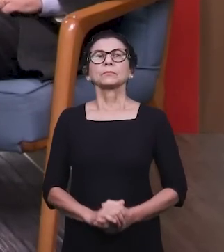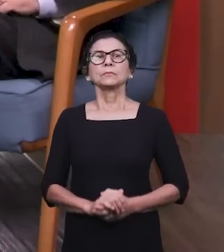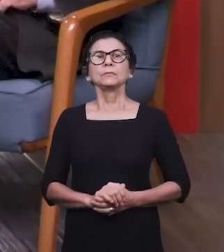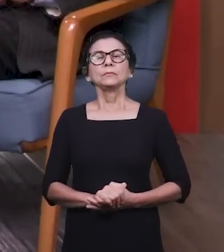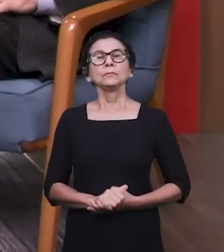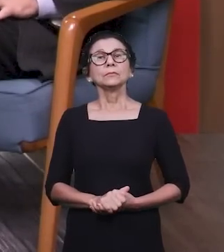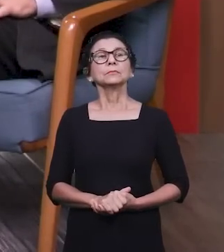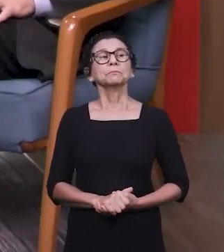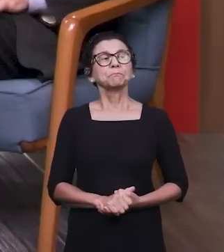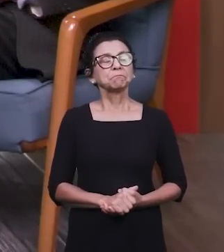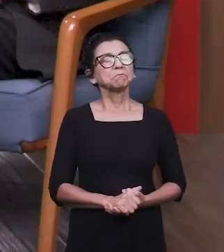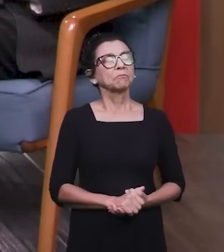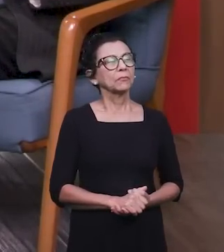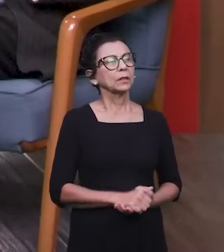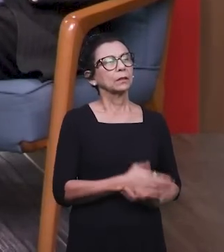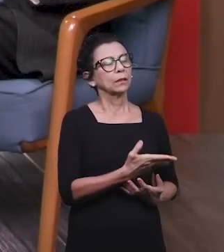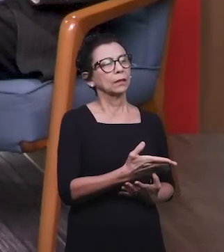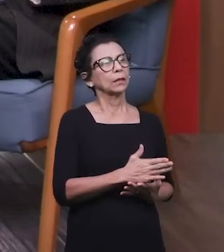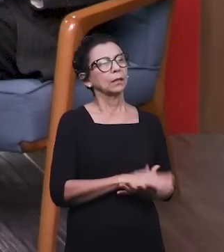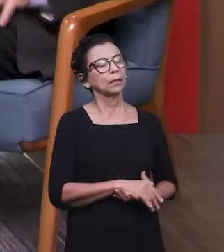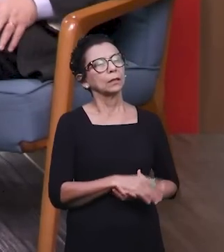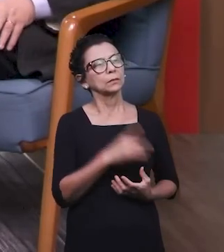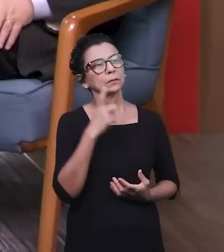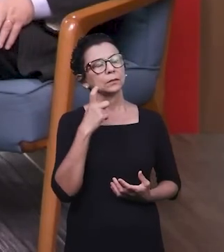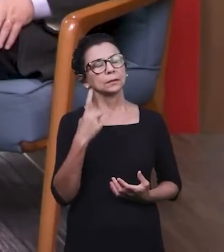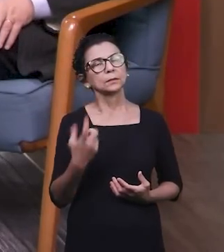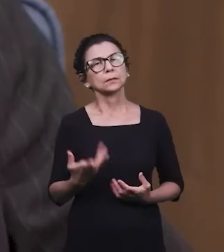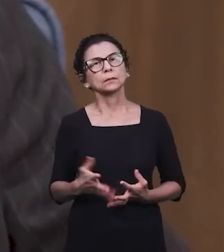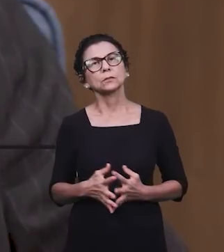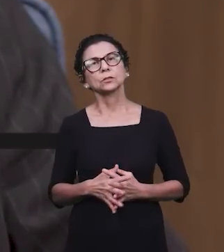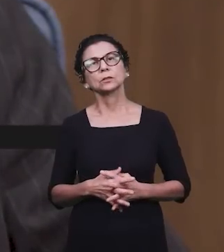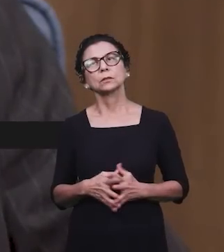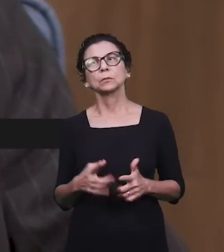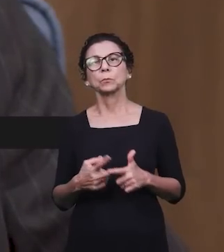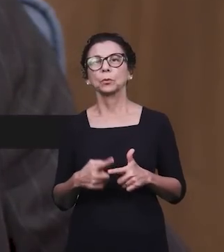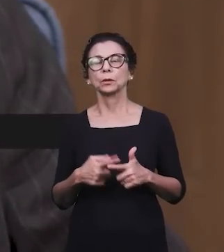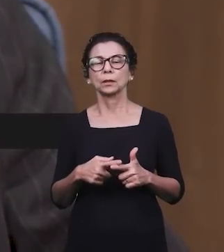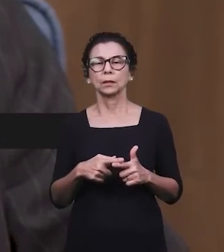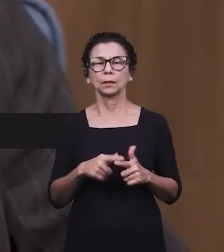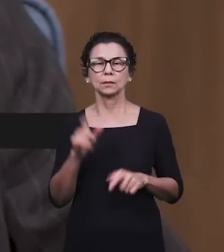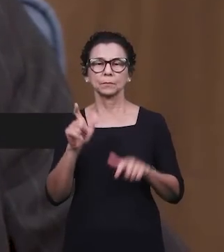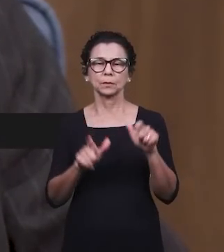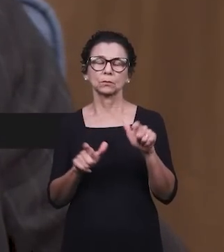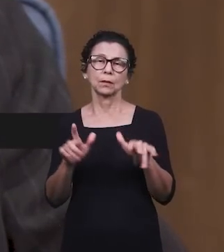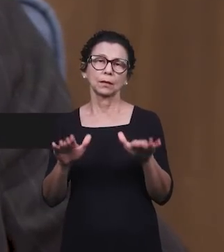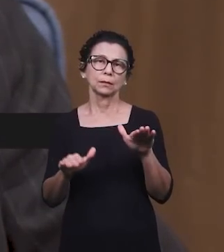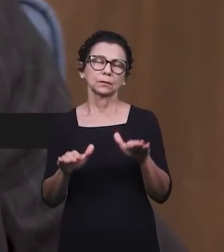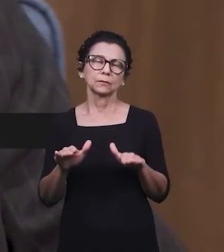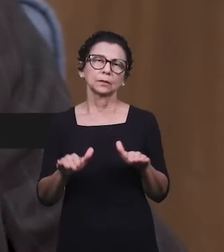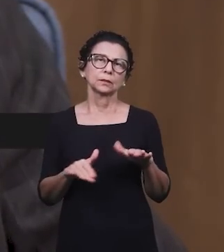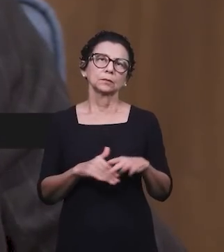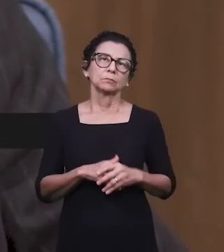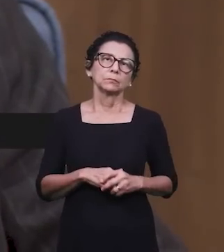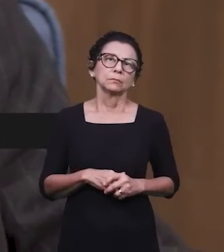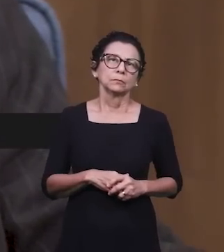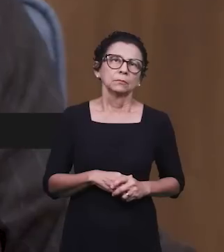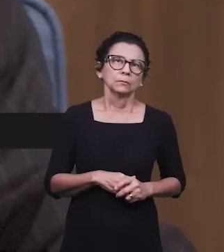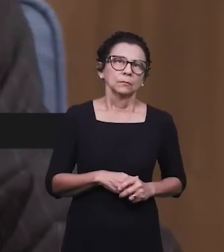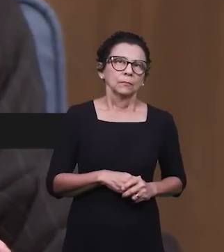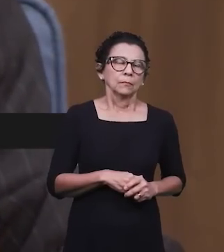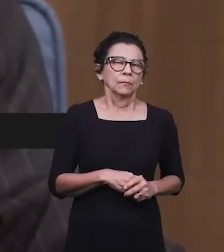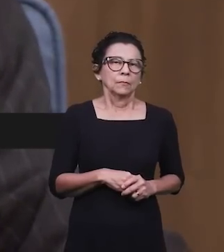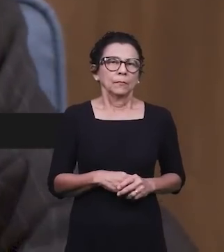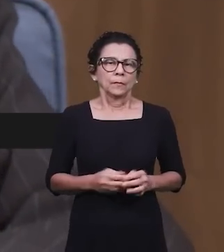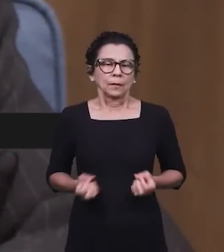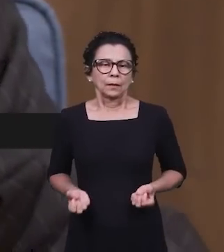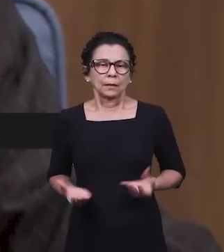Daniel, isso aí é muito interessante, porque às vezes as pessoas querem, pelo menos, vou